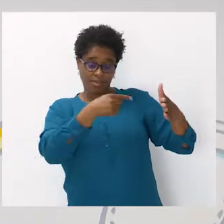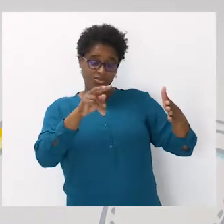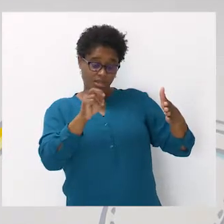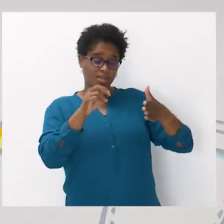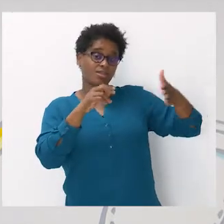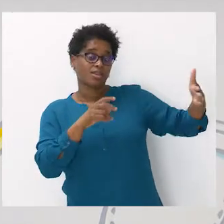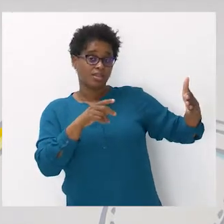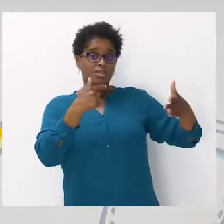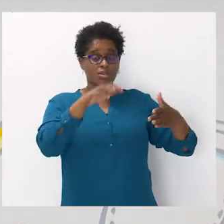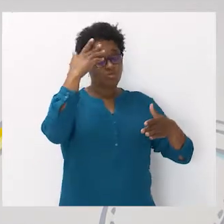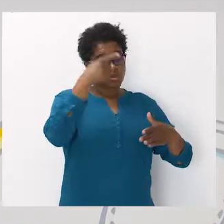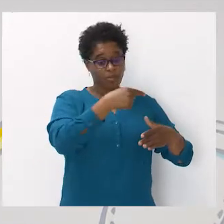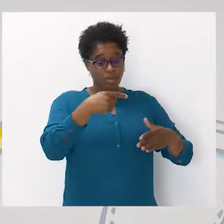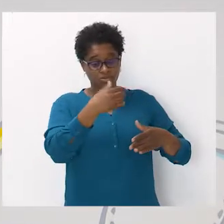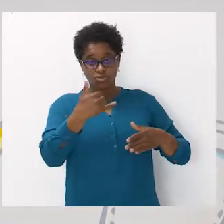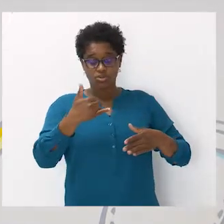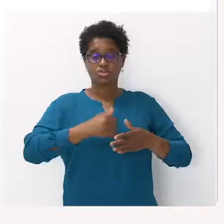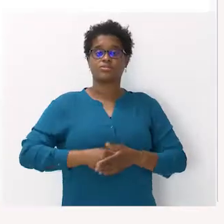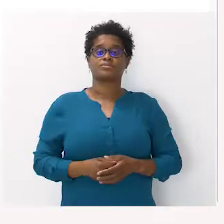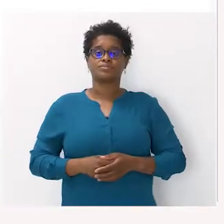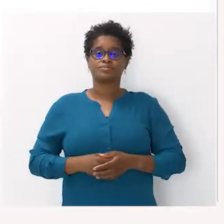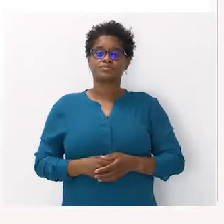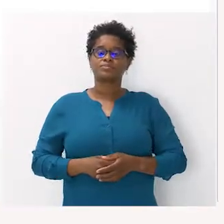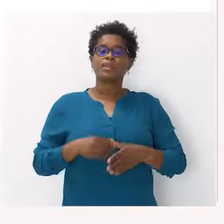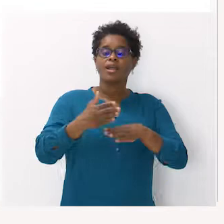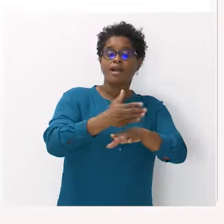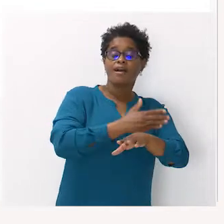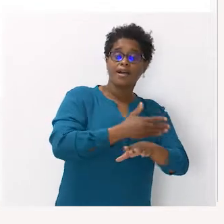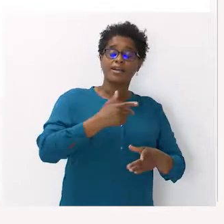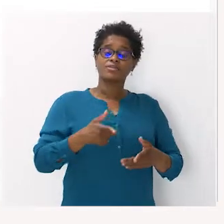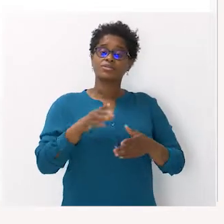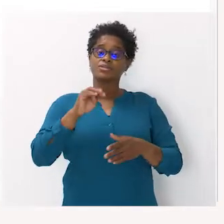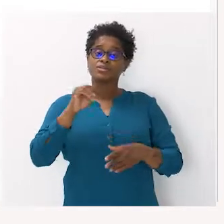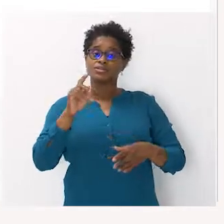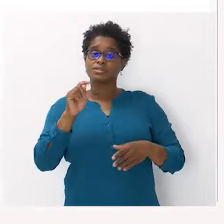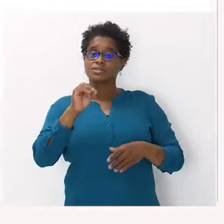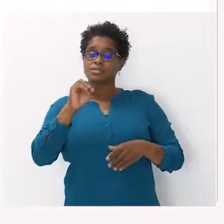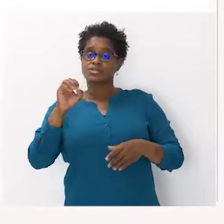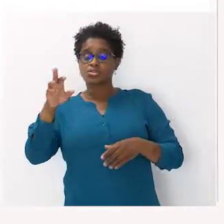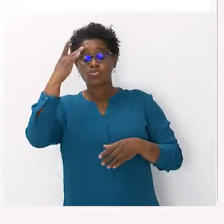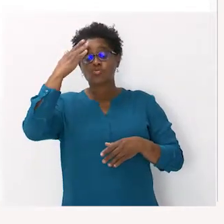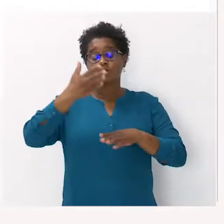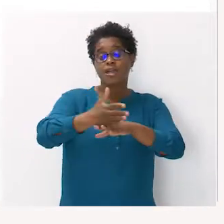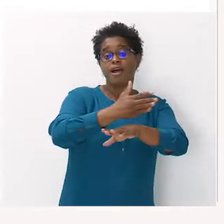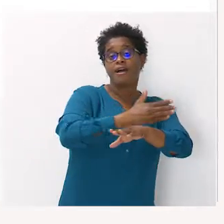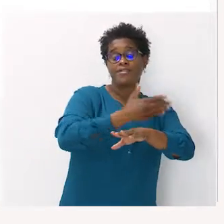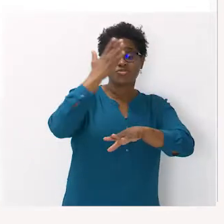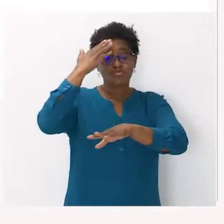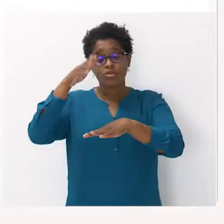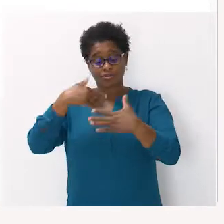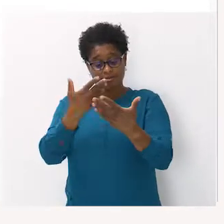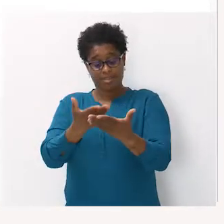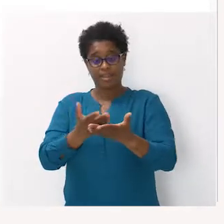temos o número menos 2. O antecessor é o número que vem antes do número